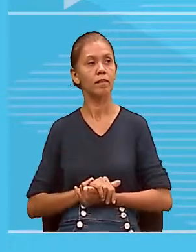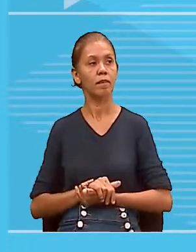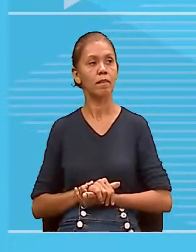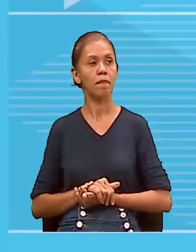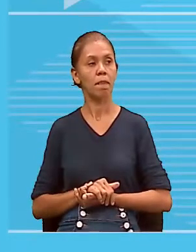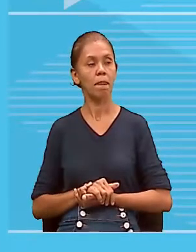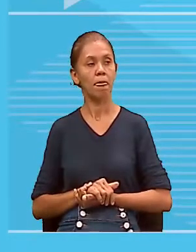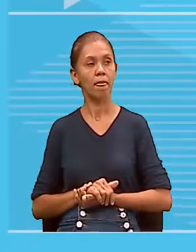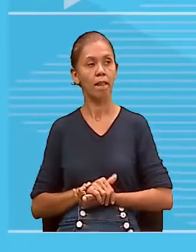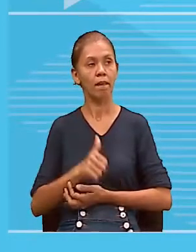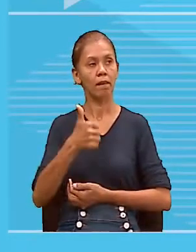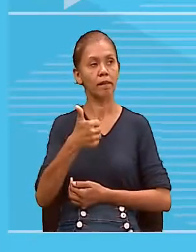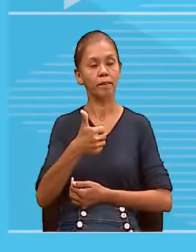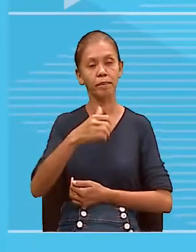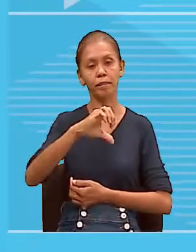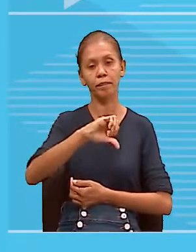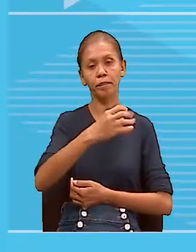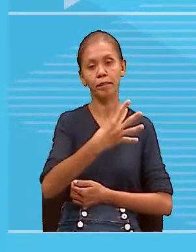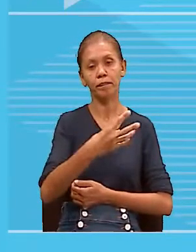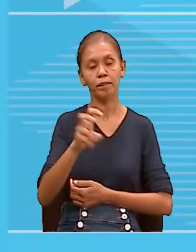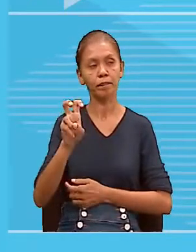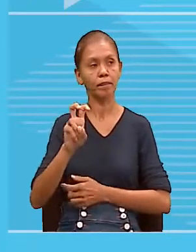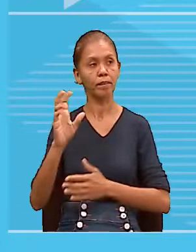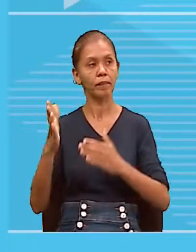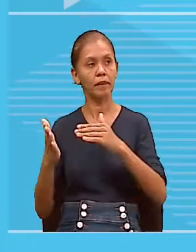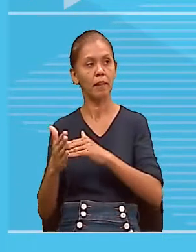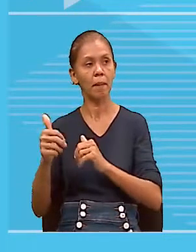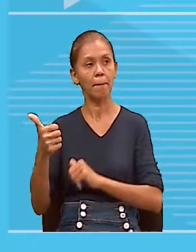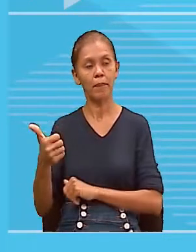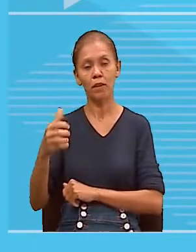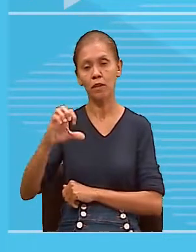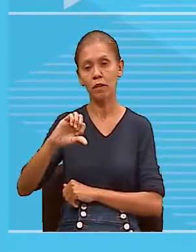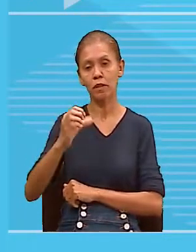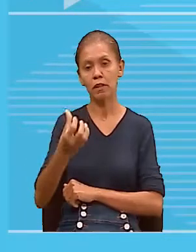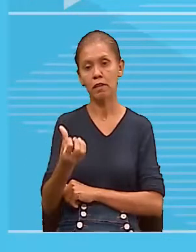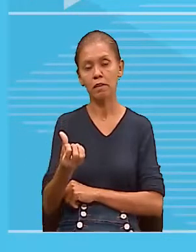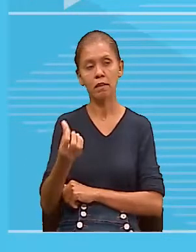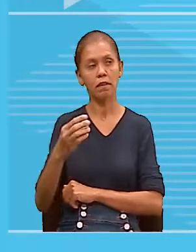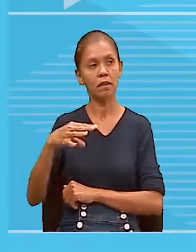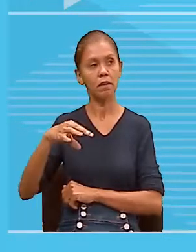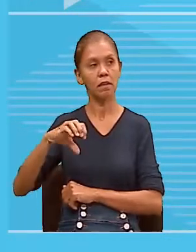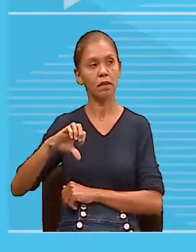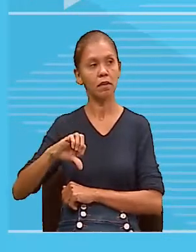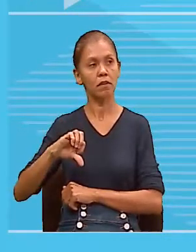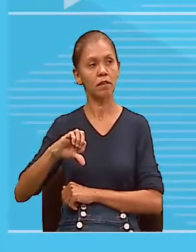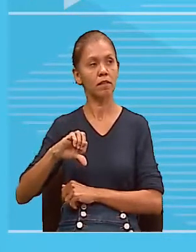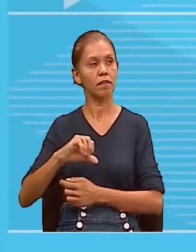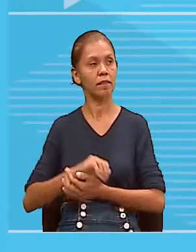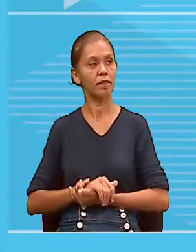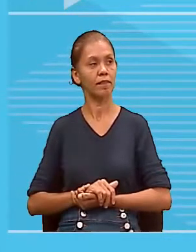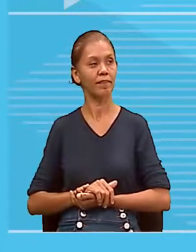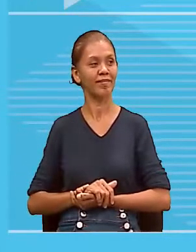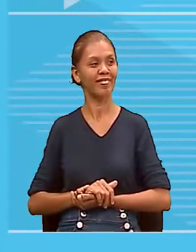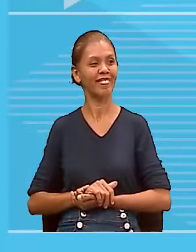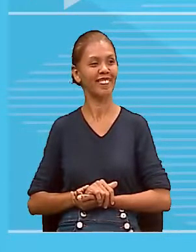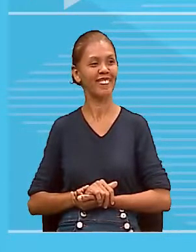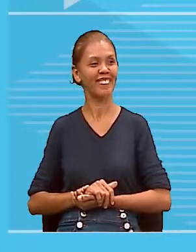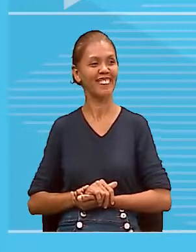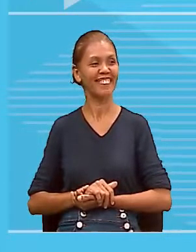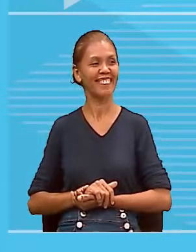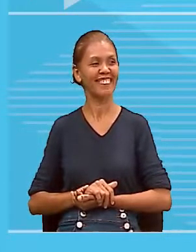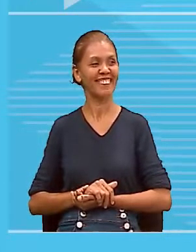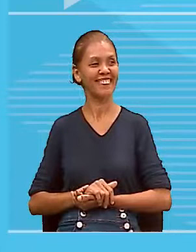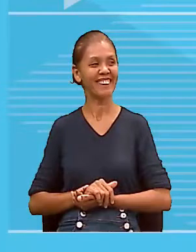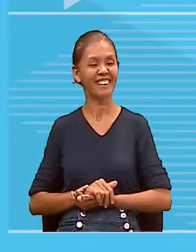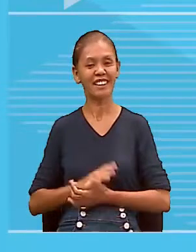1945 a 1969 não vou botar 70 não né eu tô botando em intervalo aí de